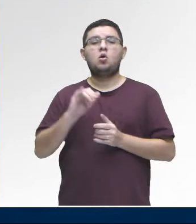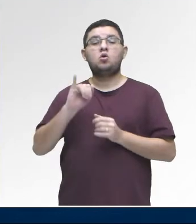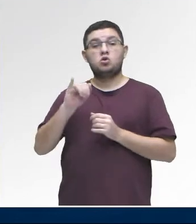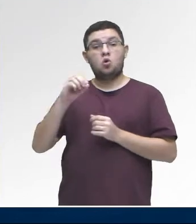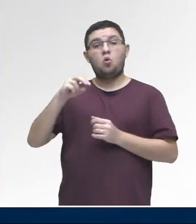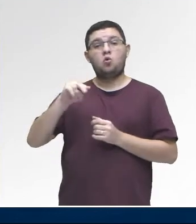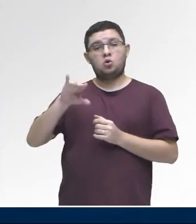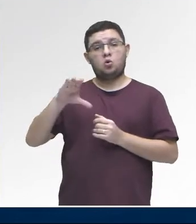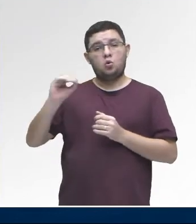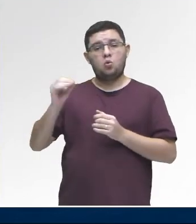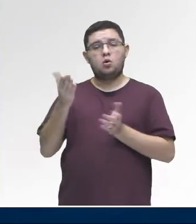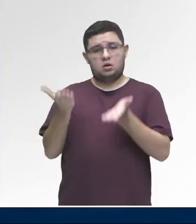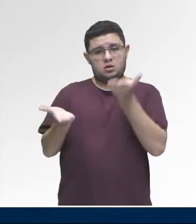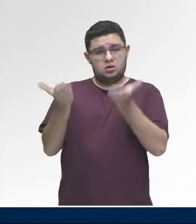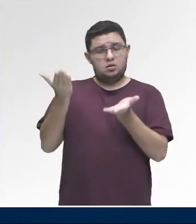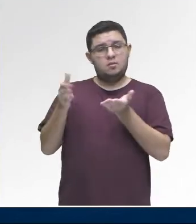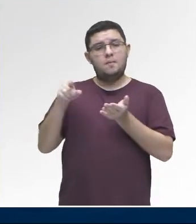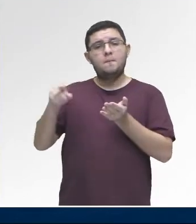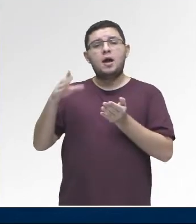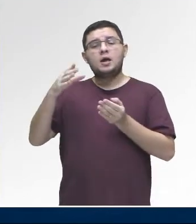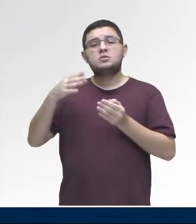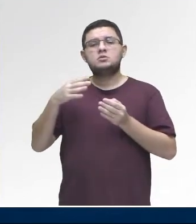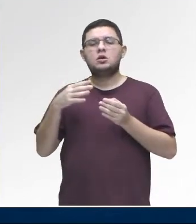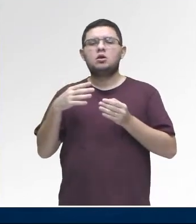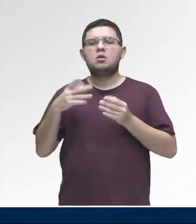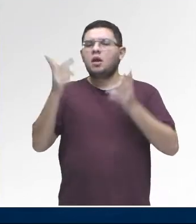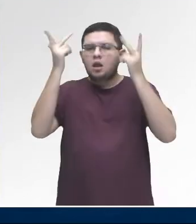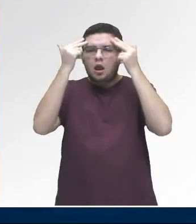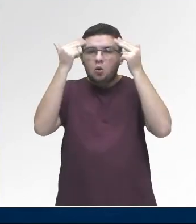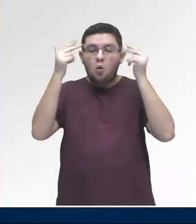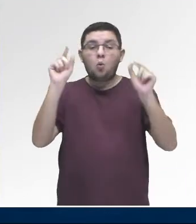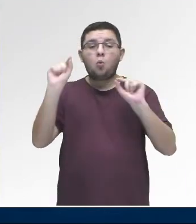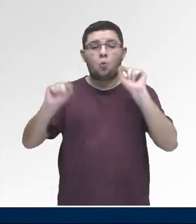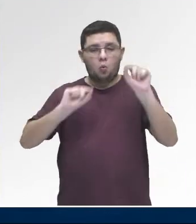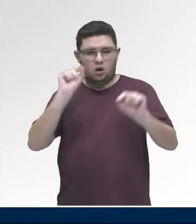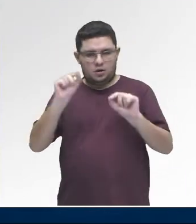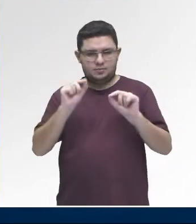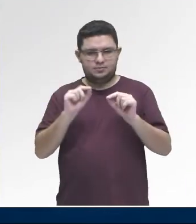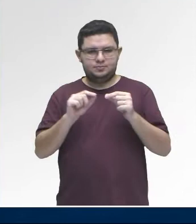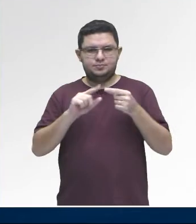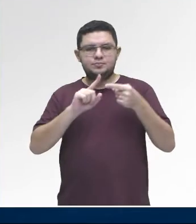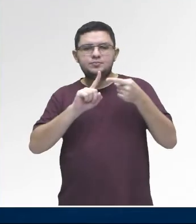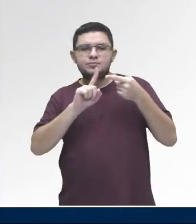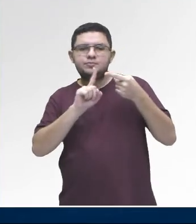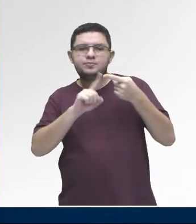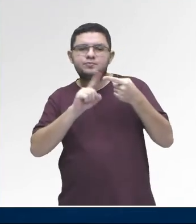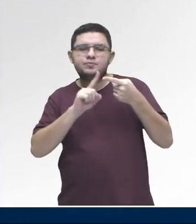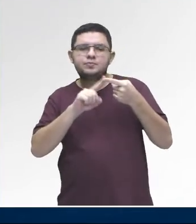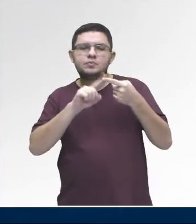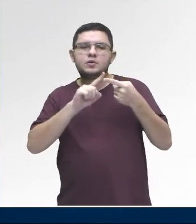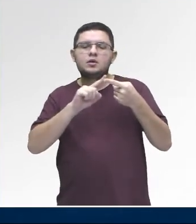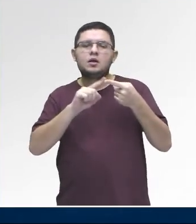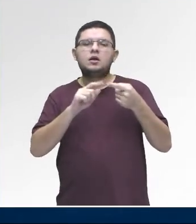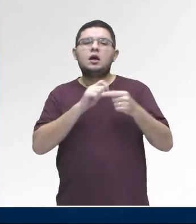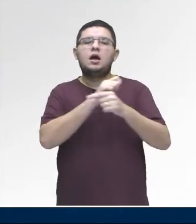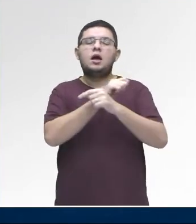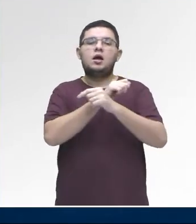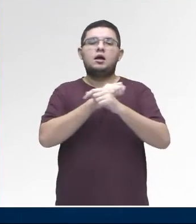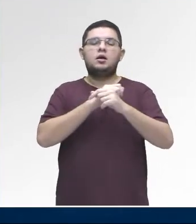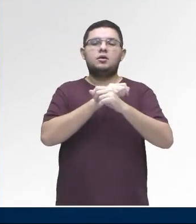sais. Por causa do fenômeno de ionização